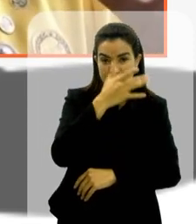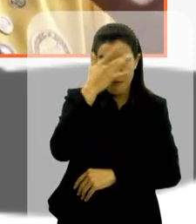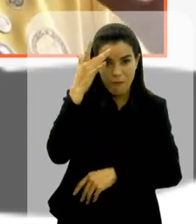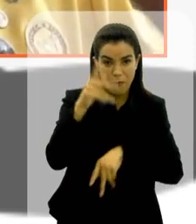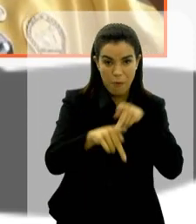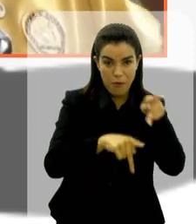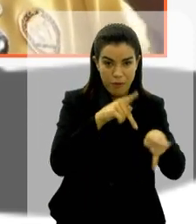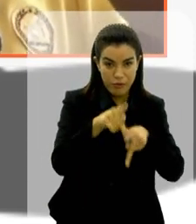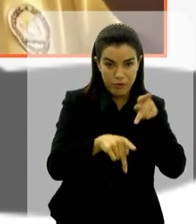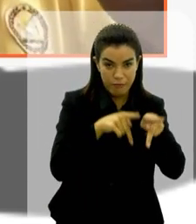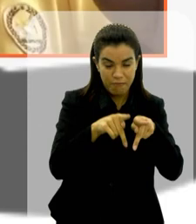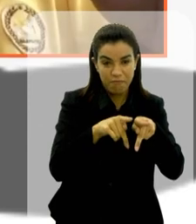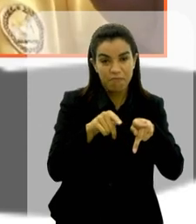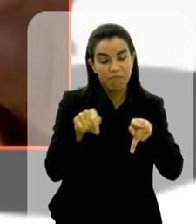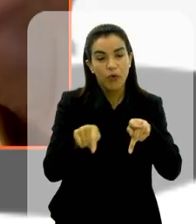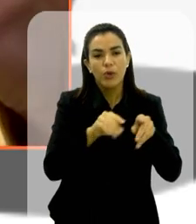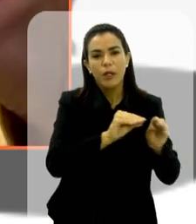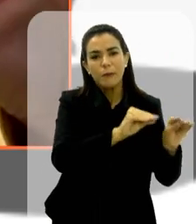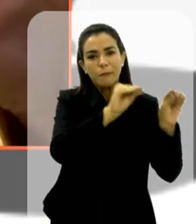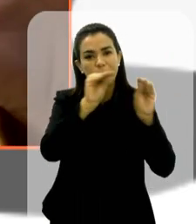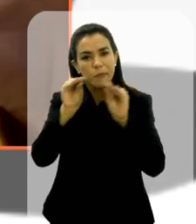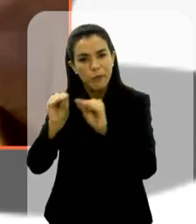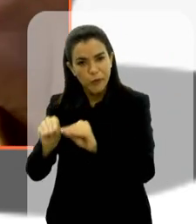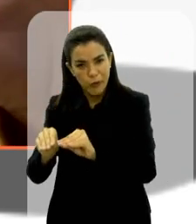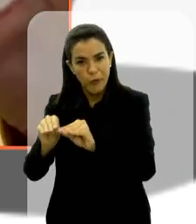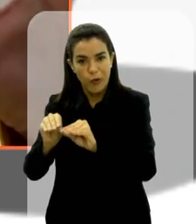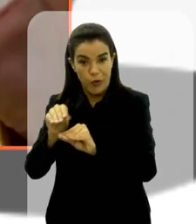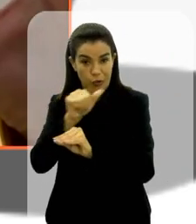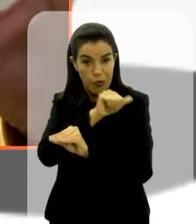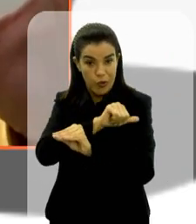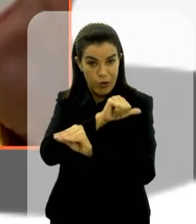Maracajá Guaçu, quando ele veio